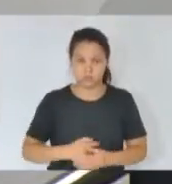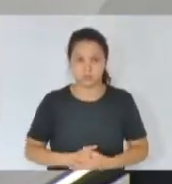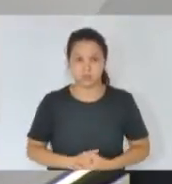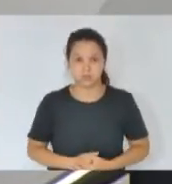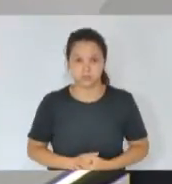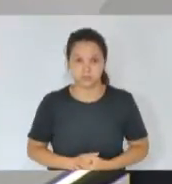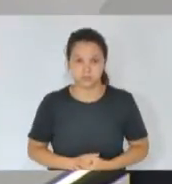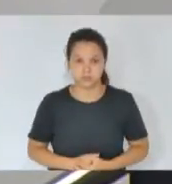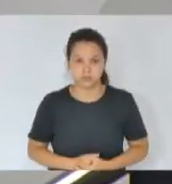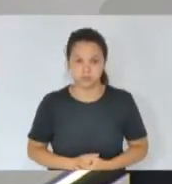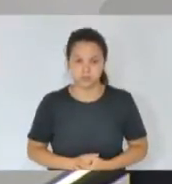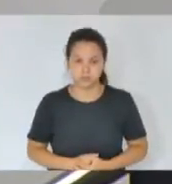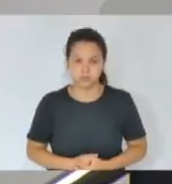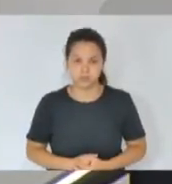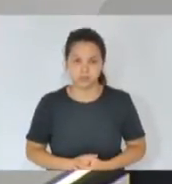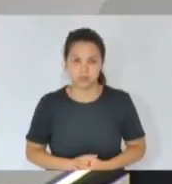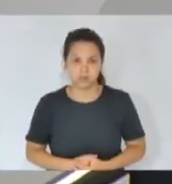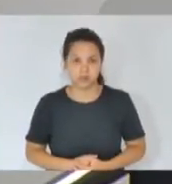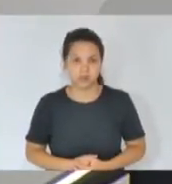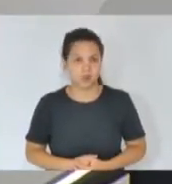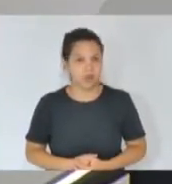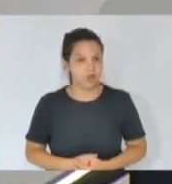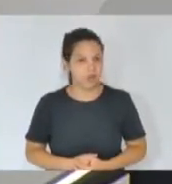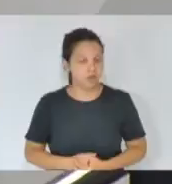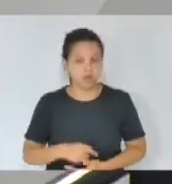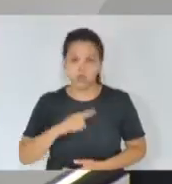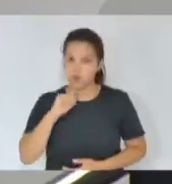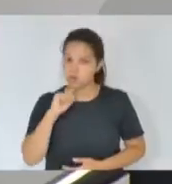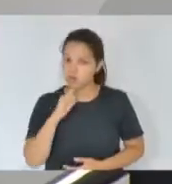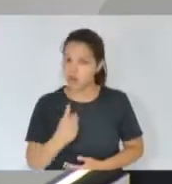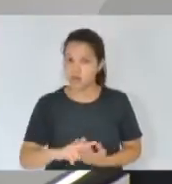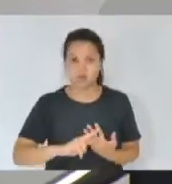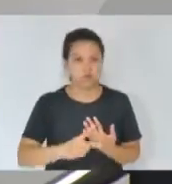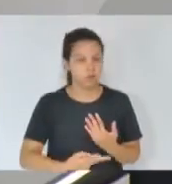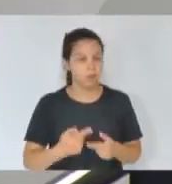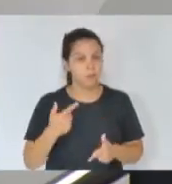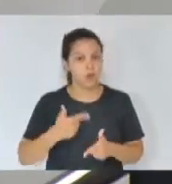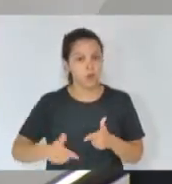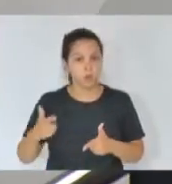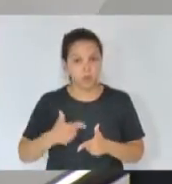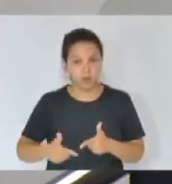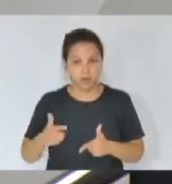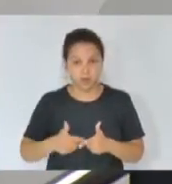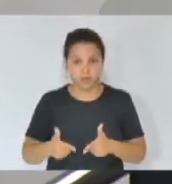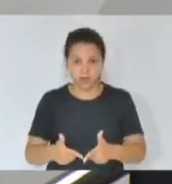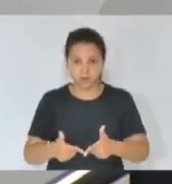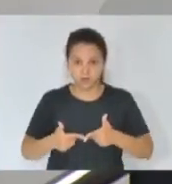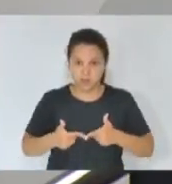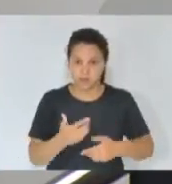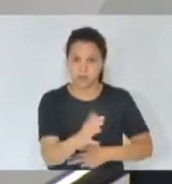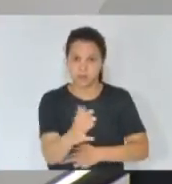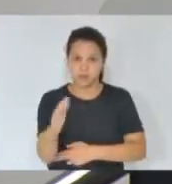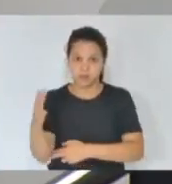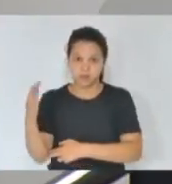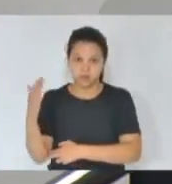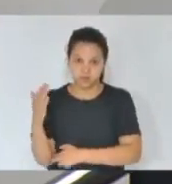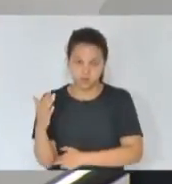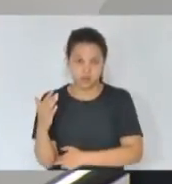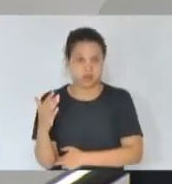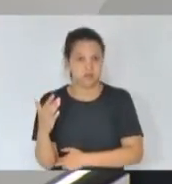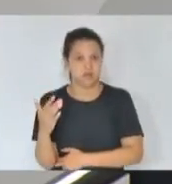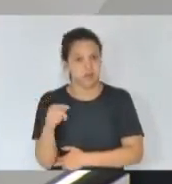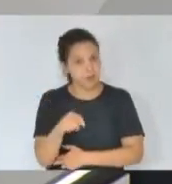E não consegue resolver o problema da licença ambiental. Não consegue resolver o problema das licenças